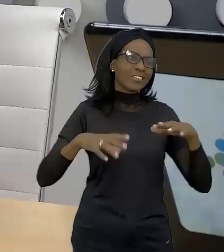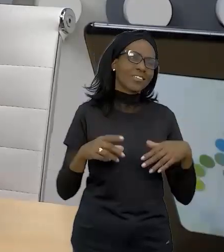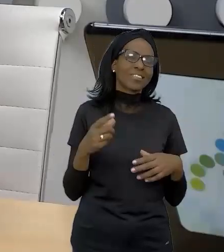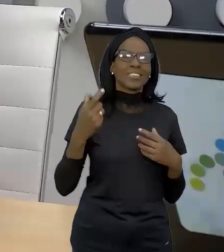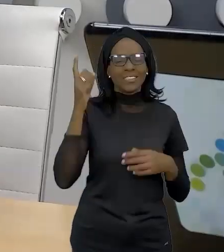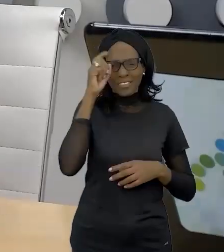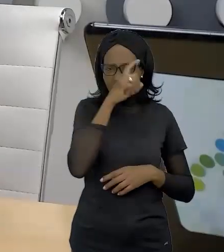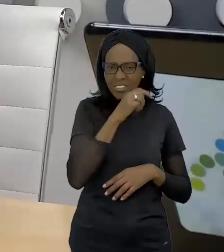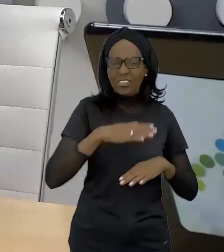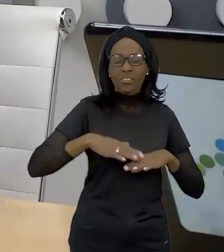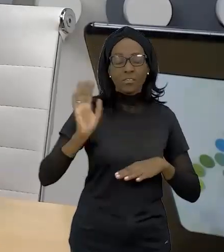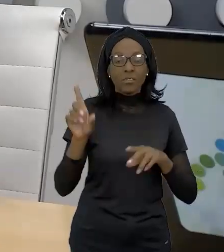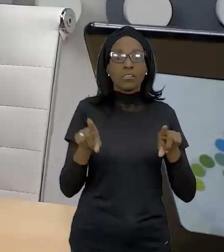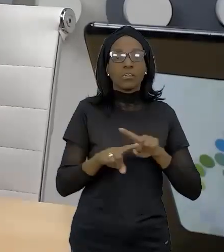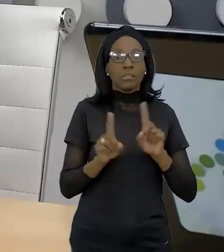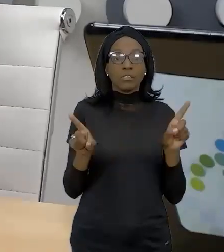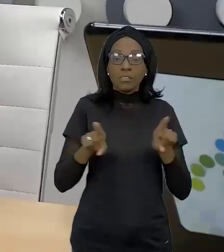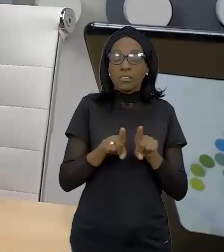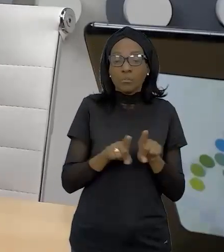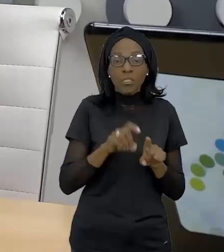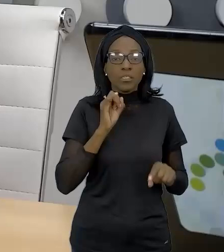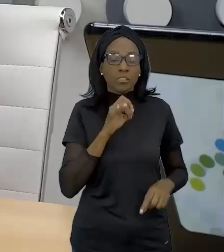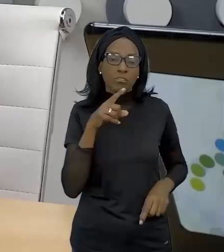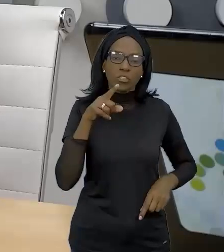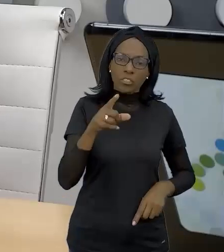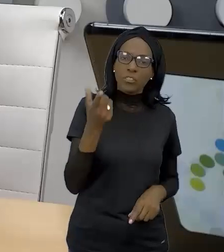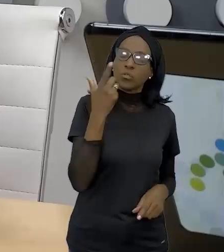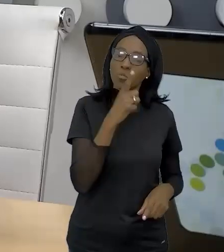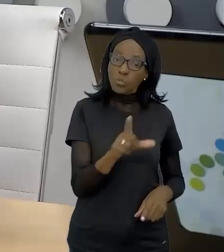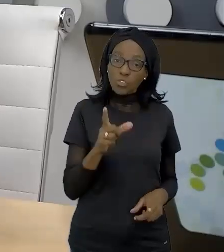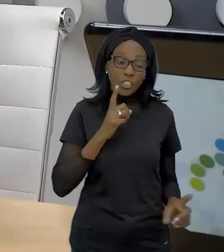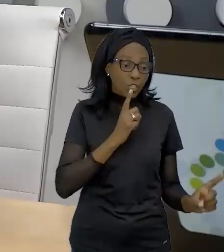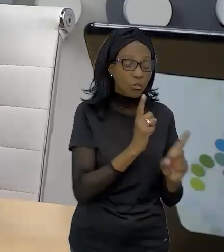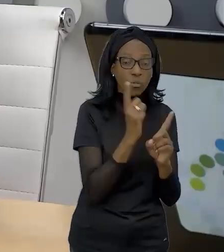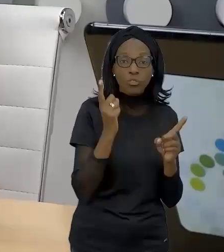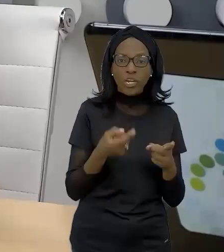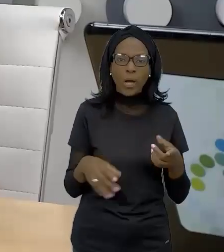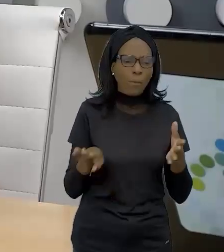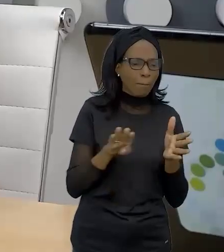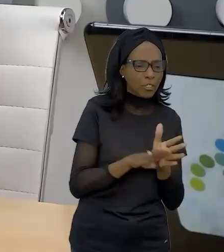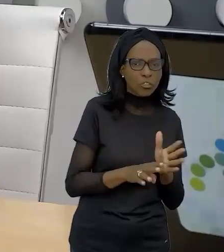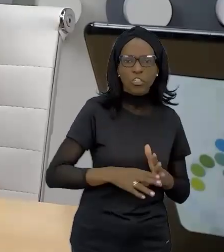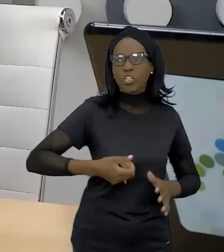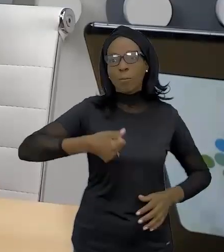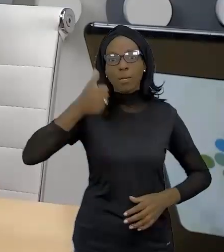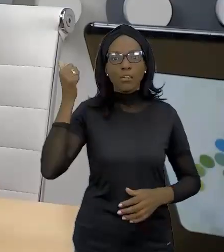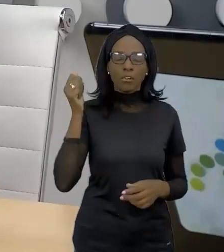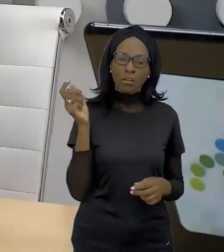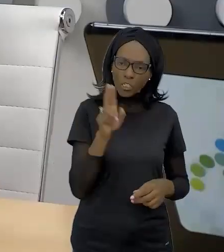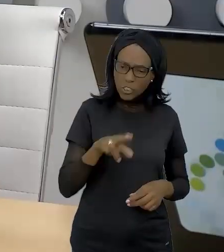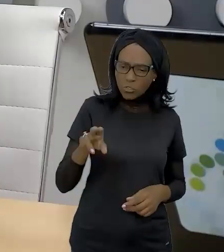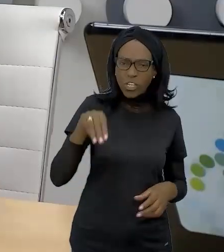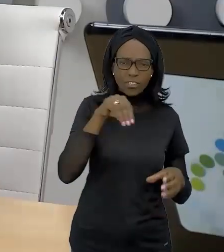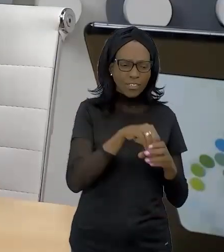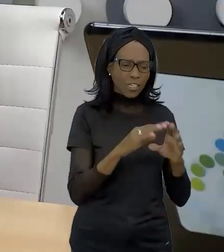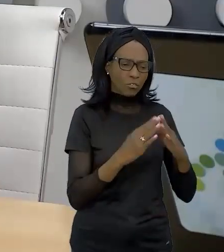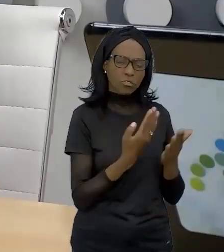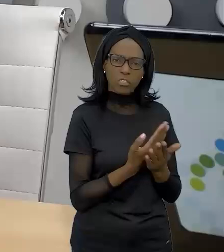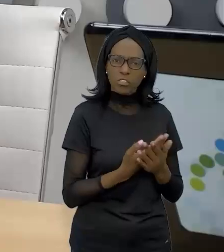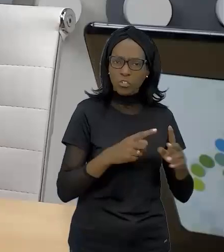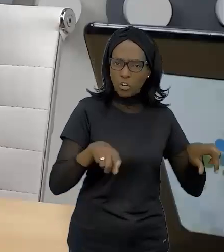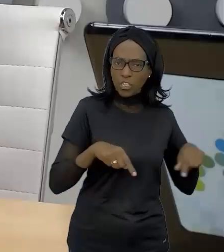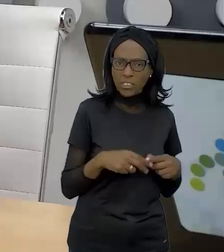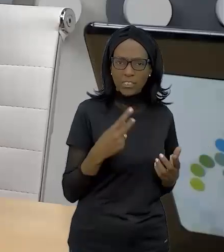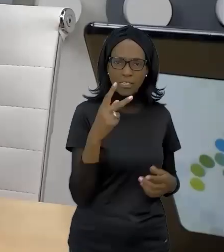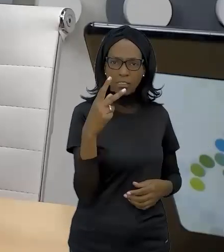de trabalho, mas também quando vocês conseguirem encontrar qual a metodologia que mais funciona na sala de vocês, vai